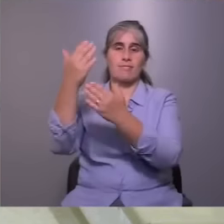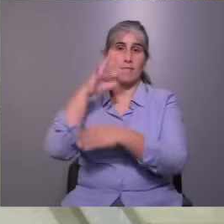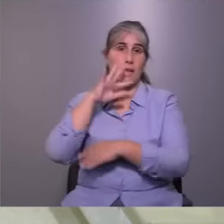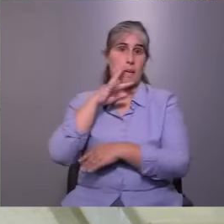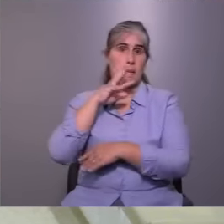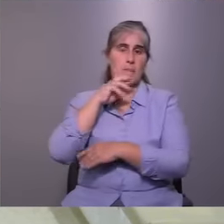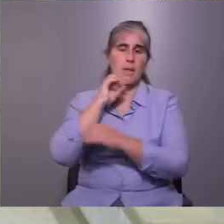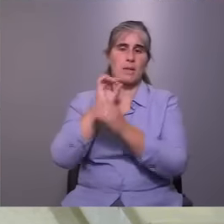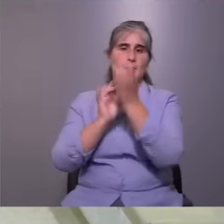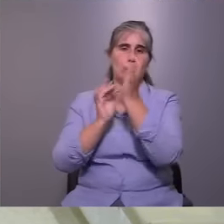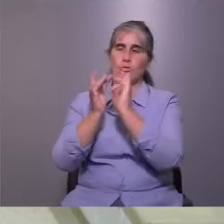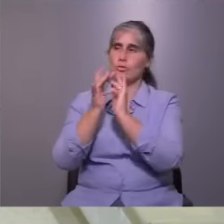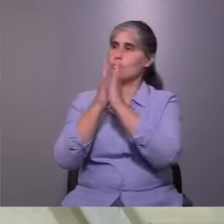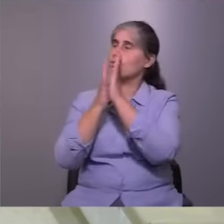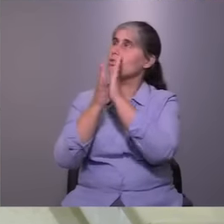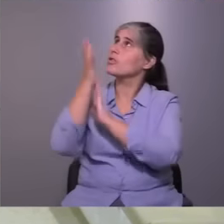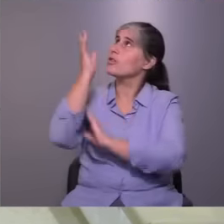Salve,